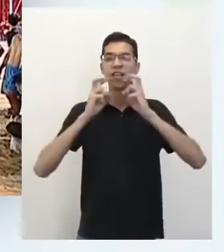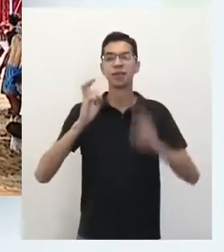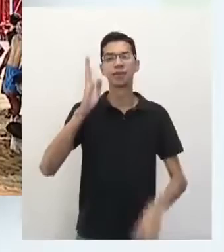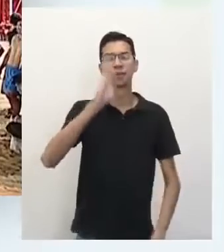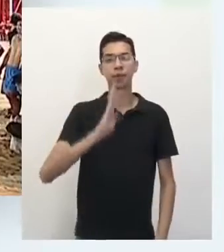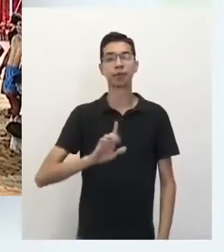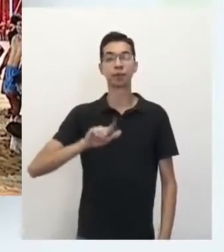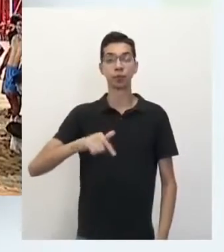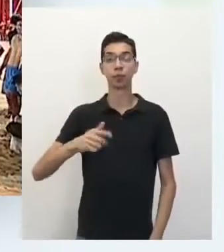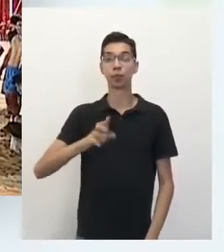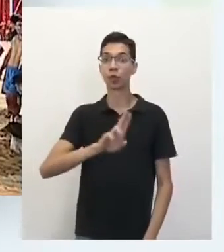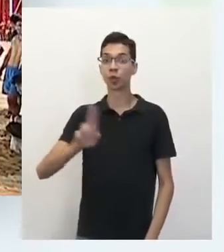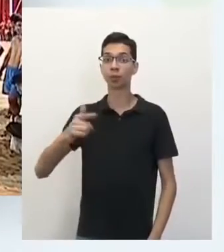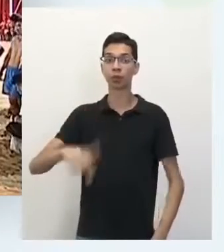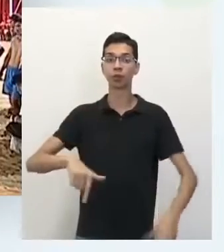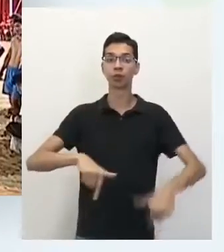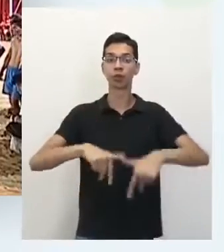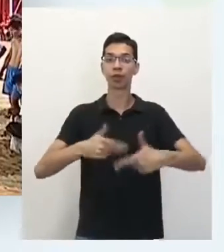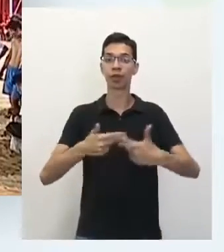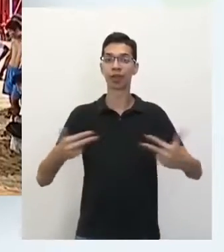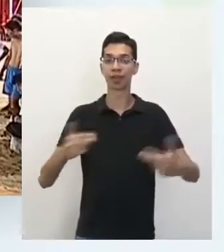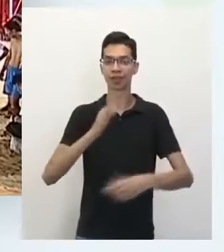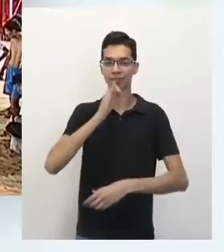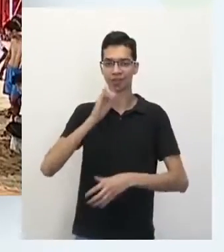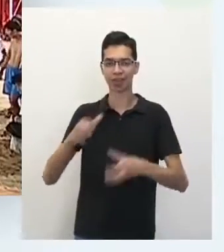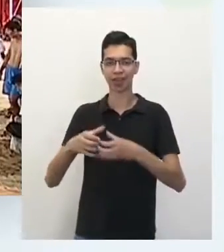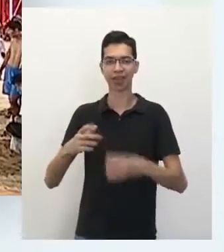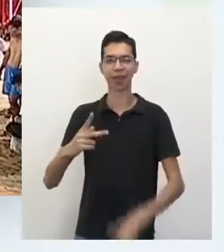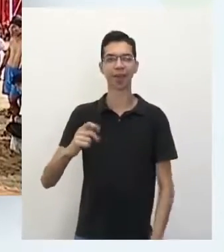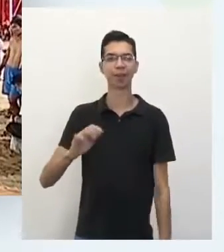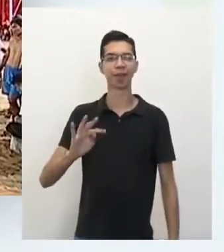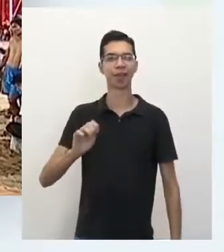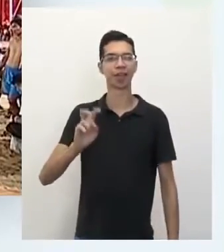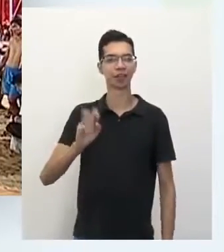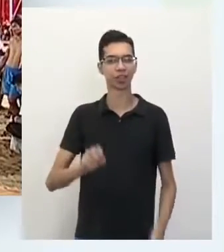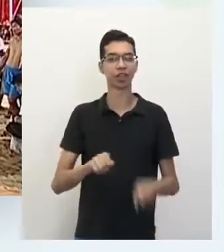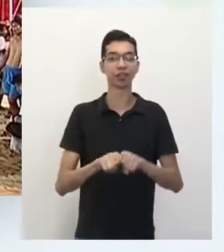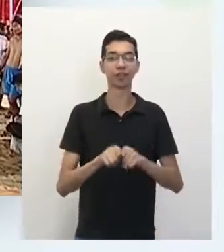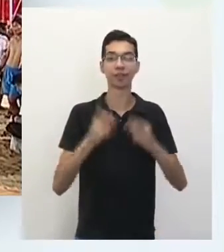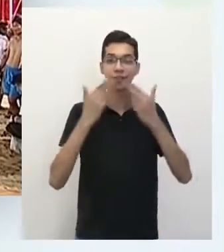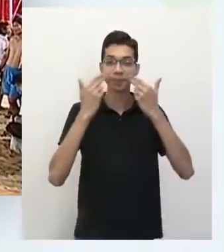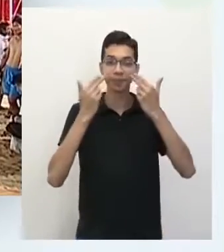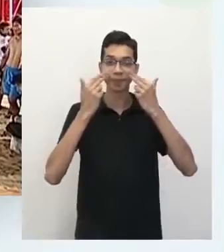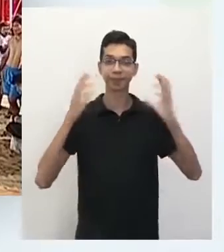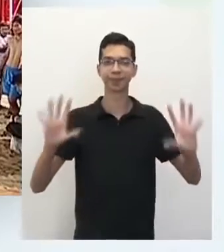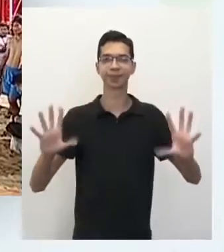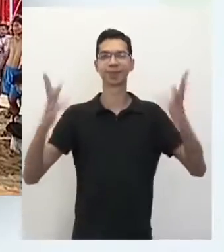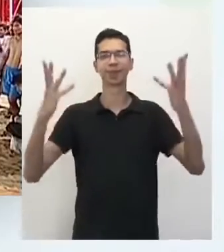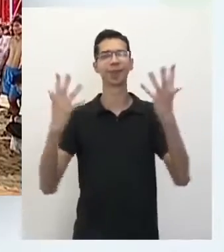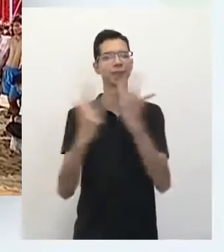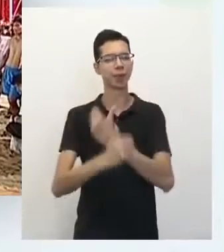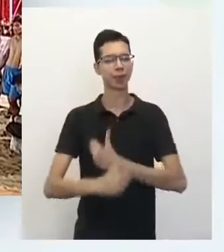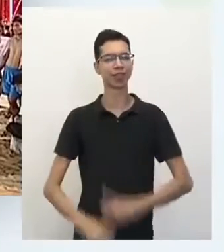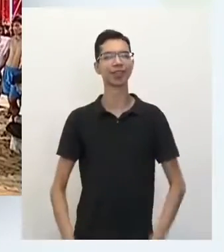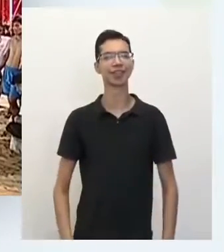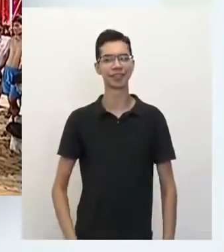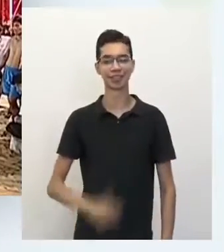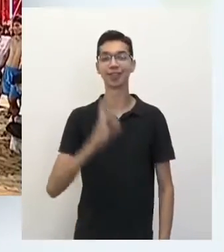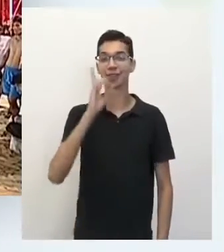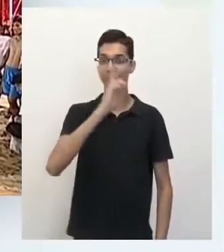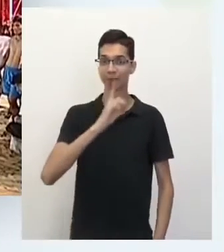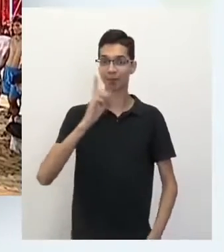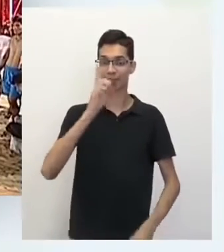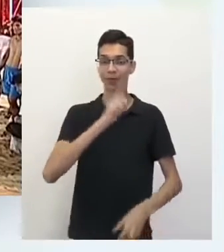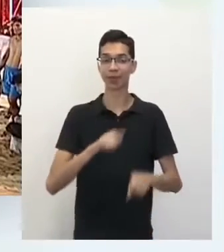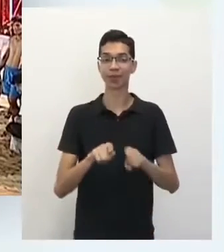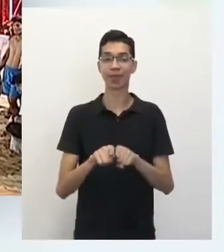repetiu o nome da etnia Pataxó. E olha, os indígenas também comemoraram com o povo, foi uma festa muito bonita. Nesse domingo também teve uma disputa